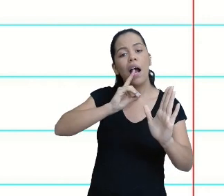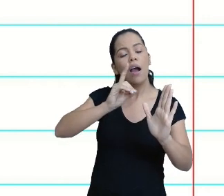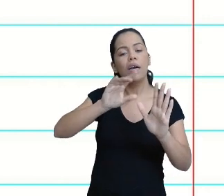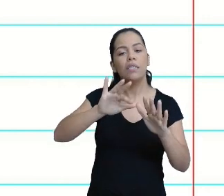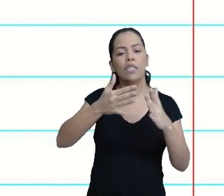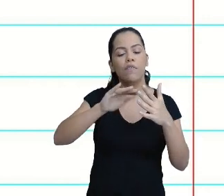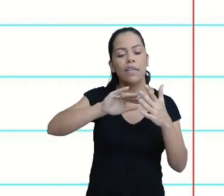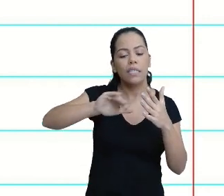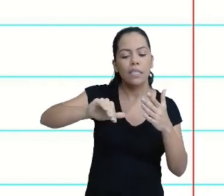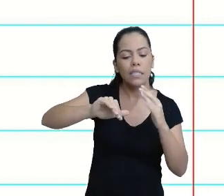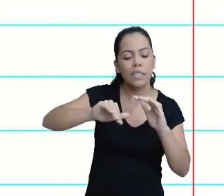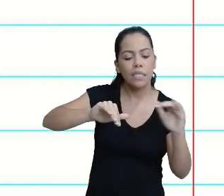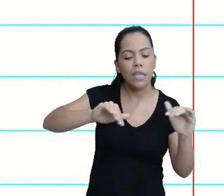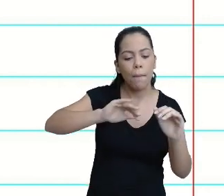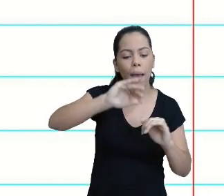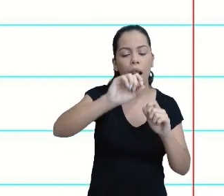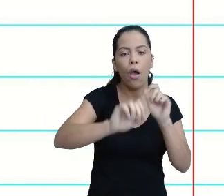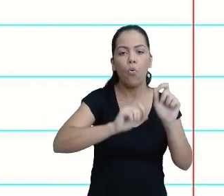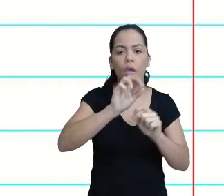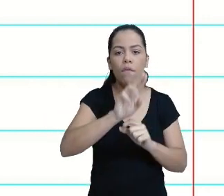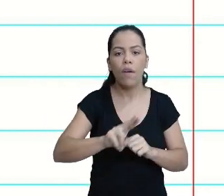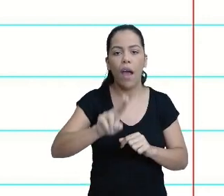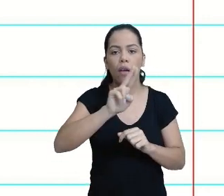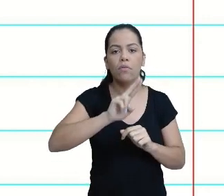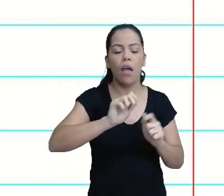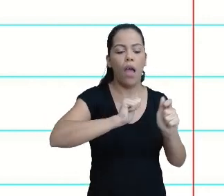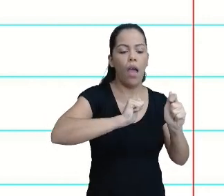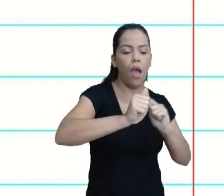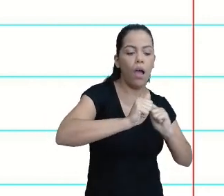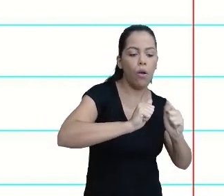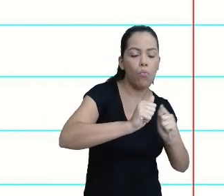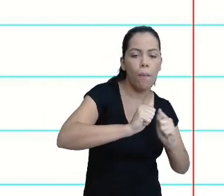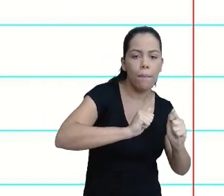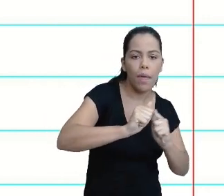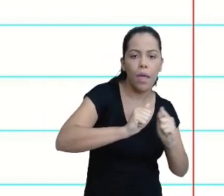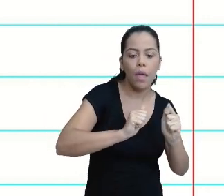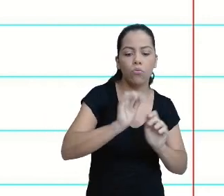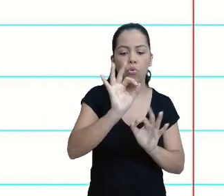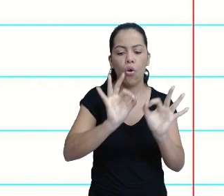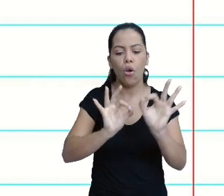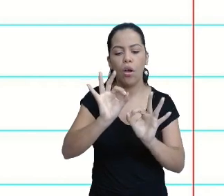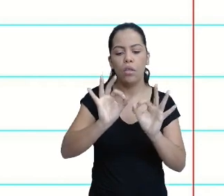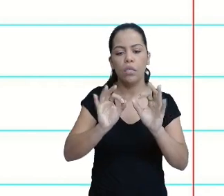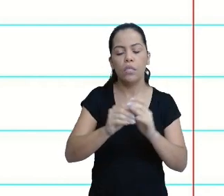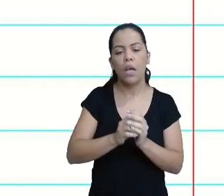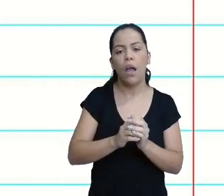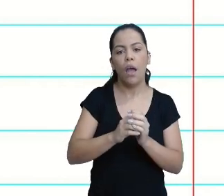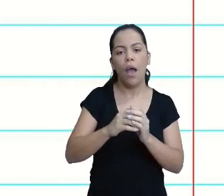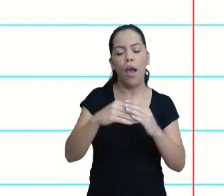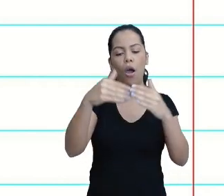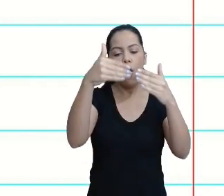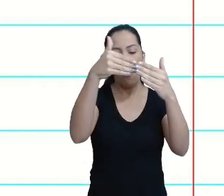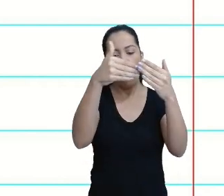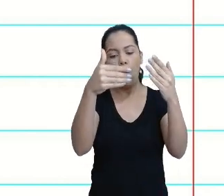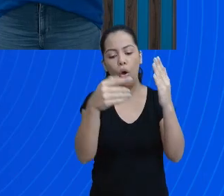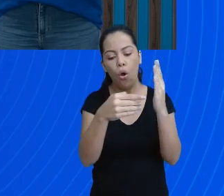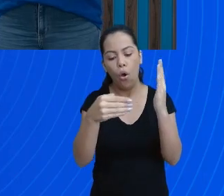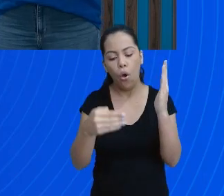serem tratados, os argumentos, a ordem lógica do texto. O plano de texto, na